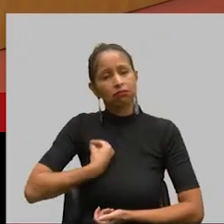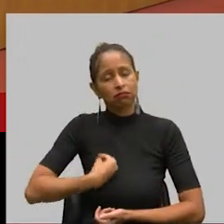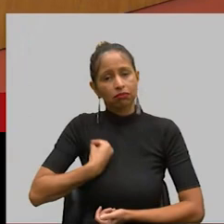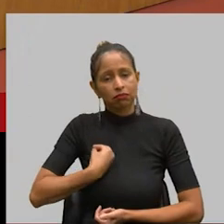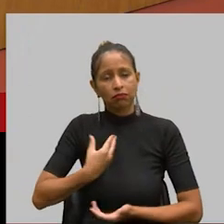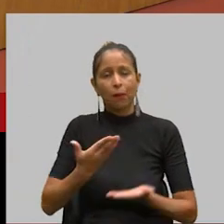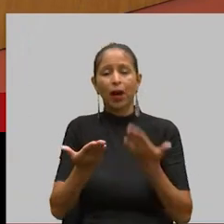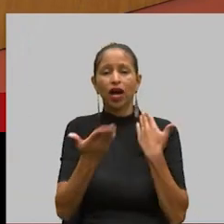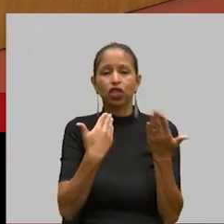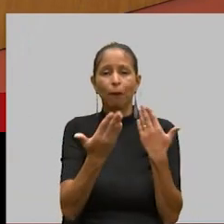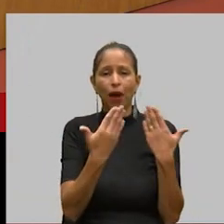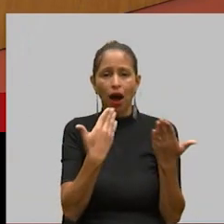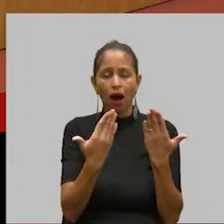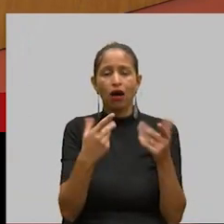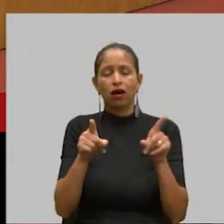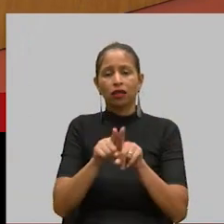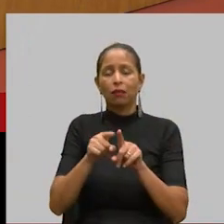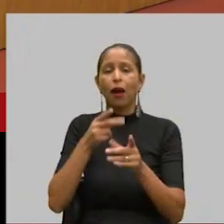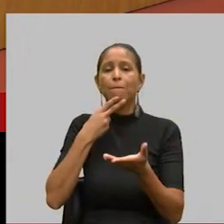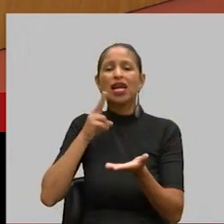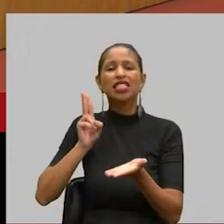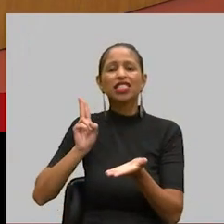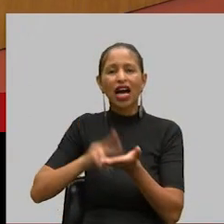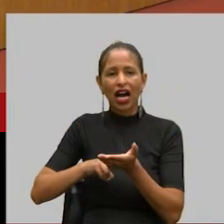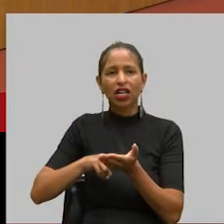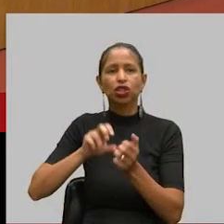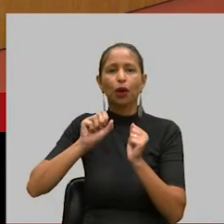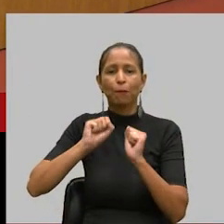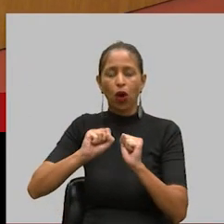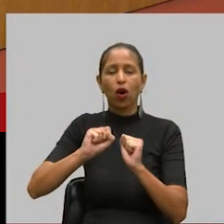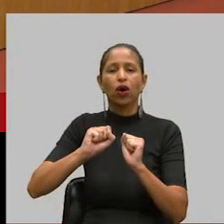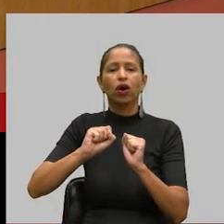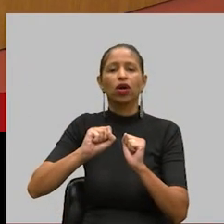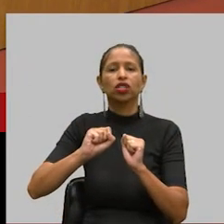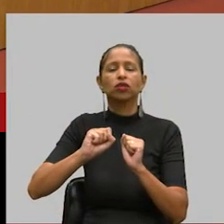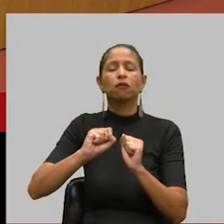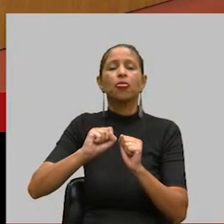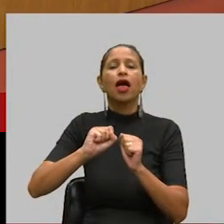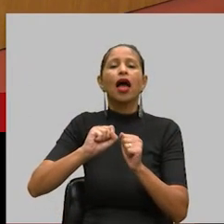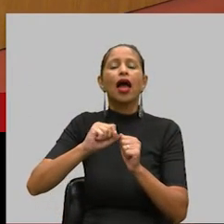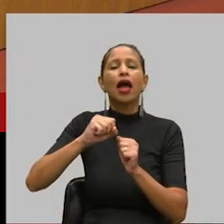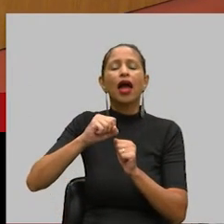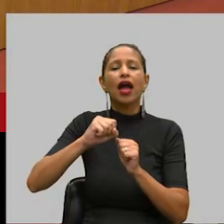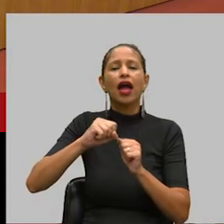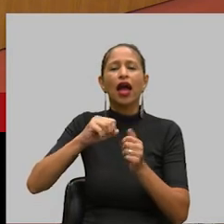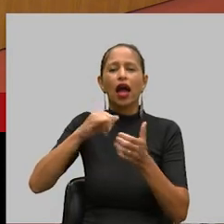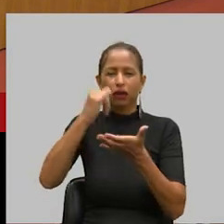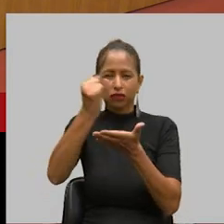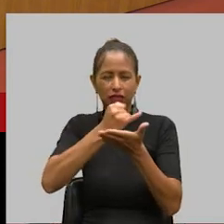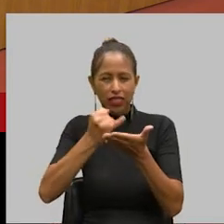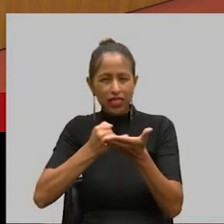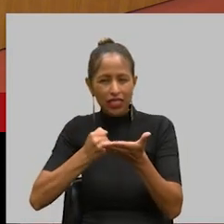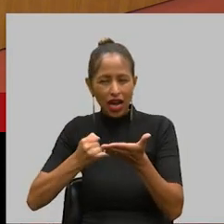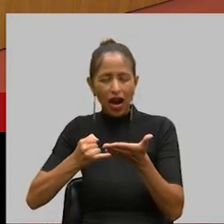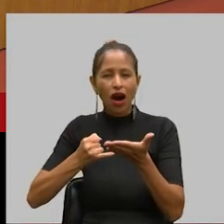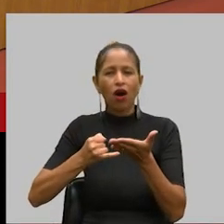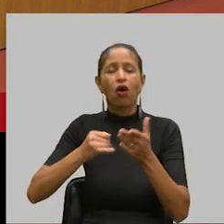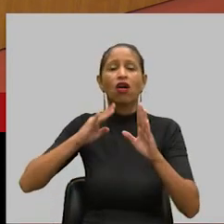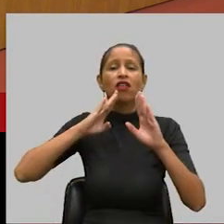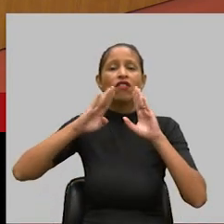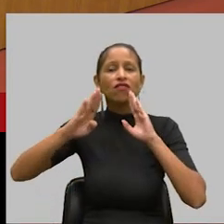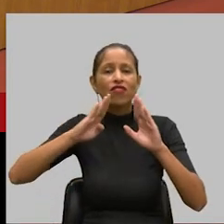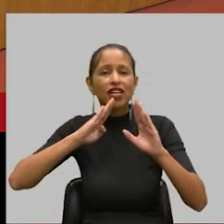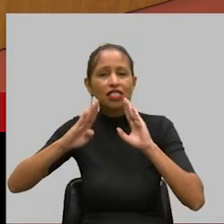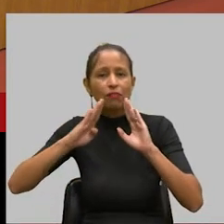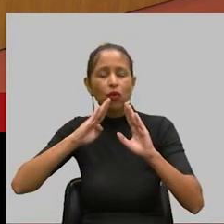bate-papo para enviar mensagens o cidadão deverá efetuar login no portal da Assembleia pode ser feito pelo Facebook ou pelo